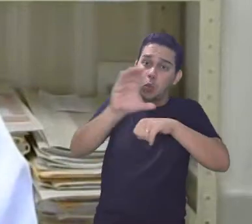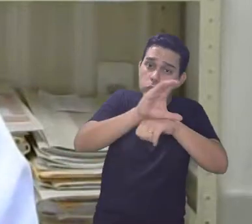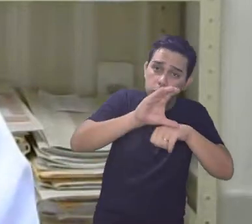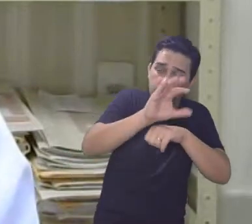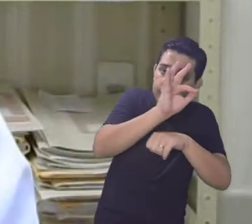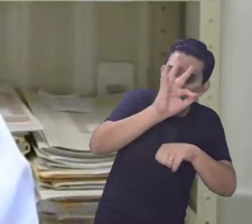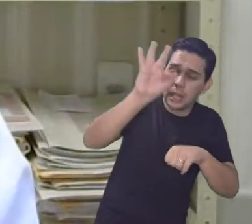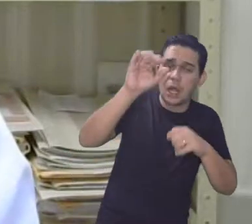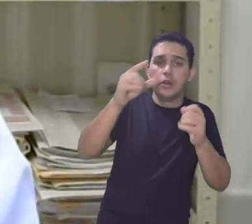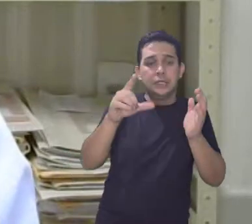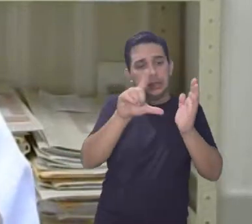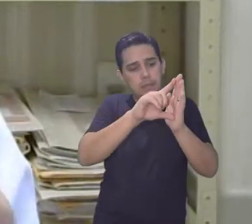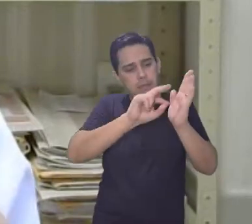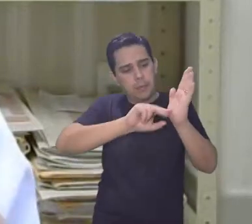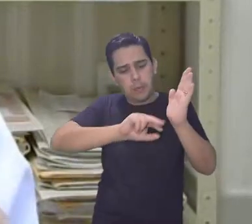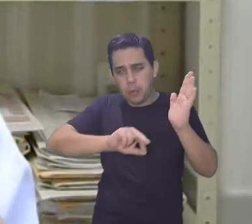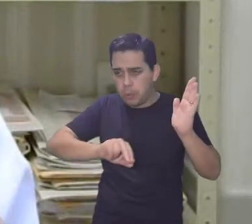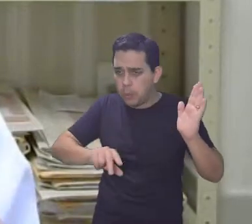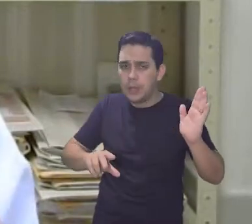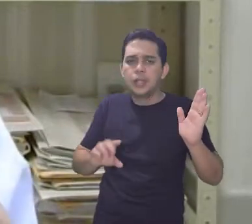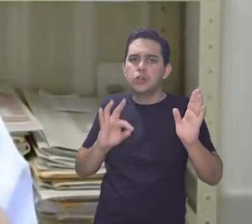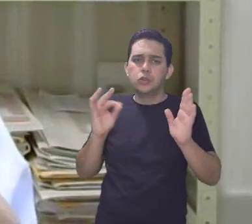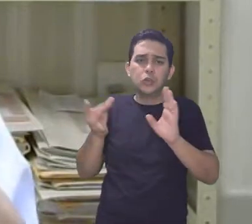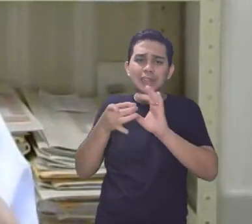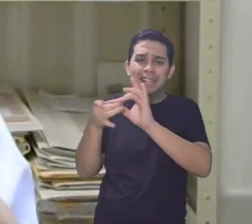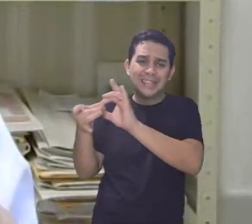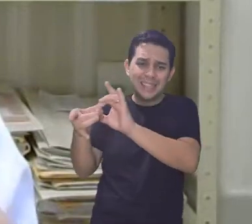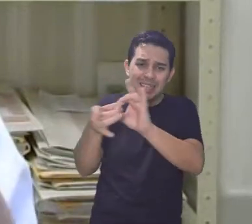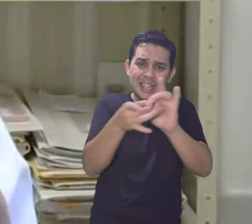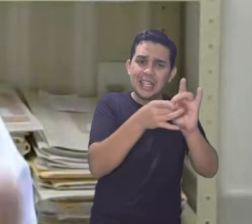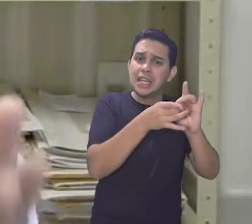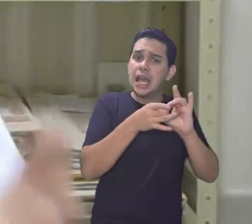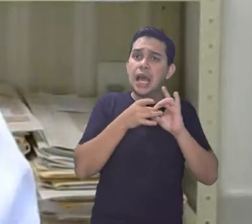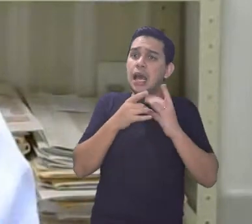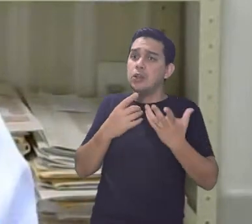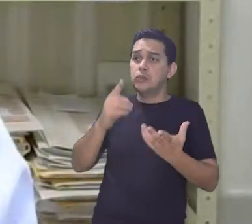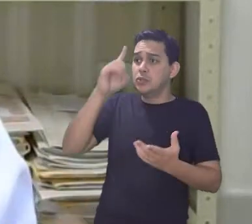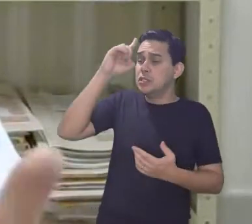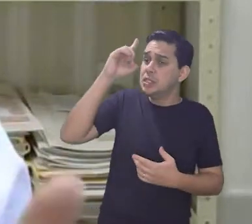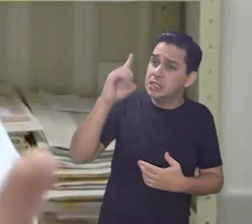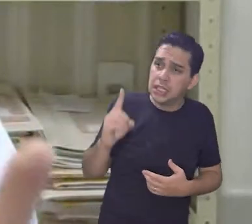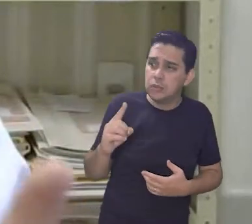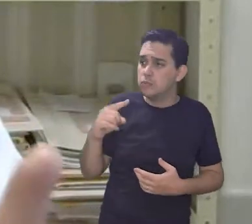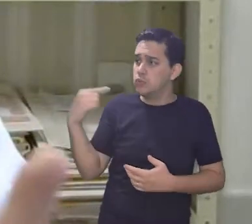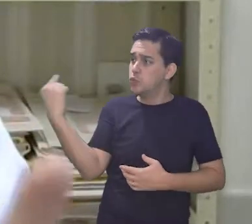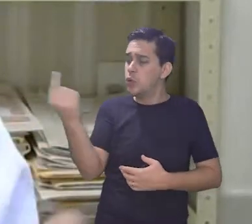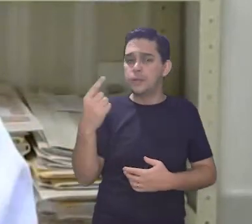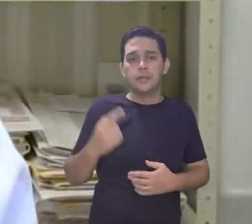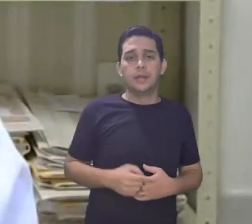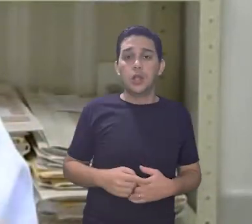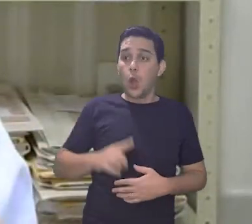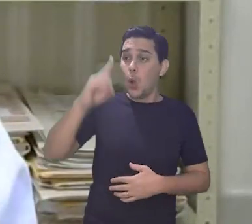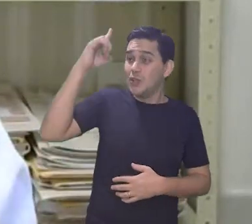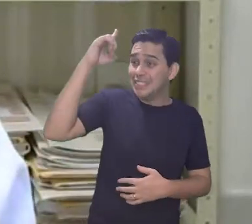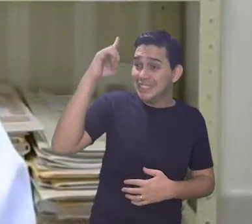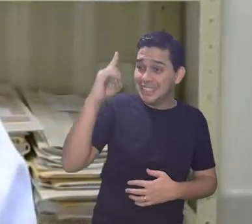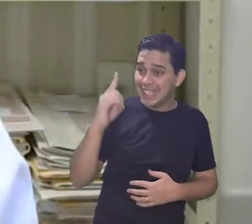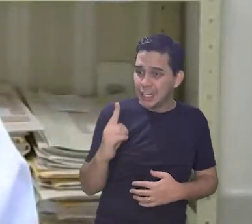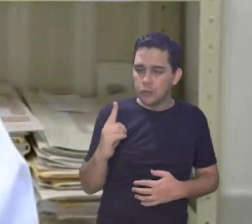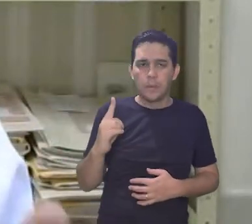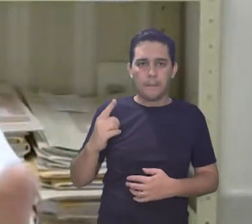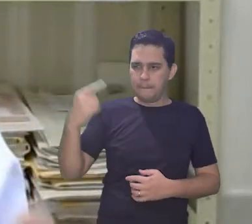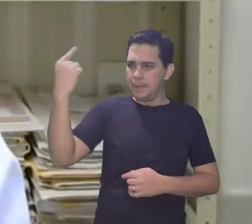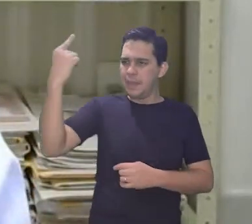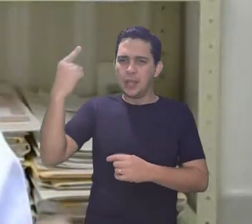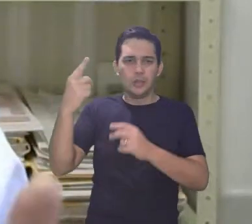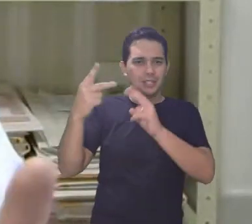Constituição e que são diretamente ligados à efetivação de direitos. É bom se lembrar que a questão do direito prioritário não é nenhum favor,